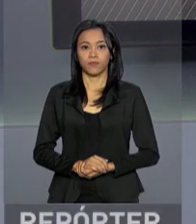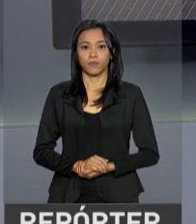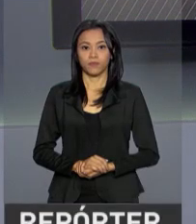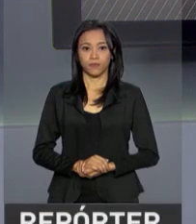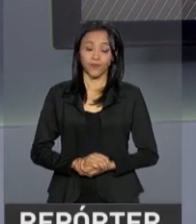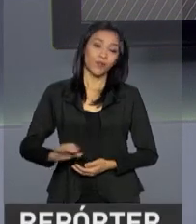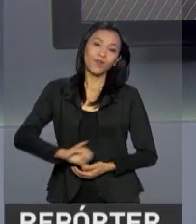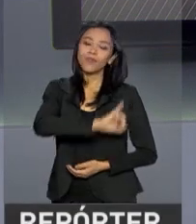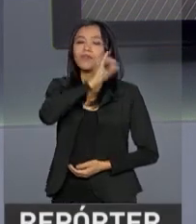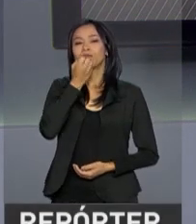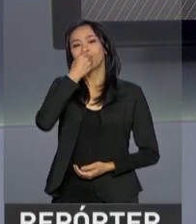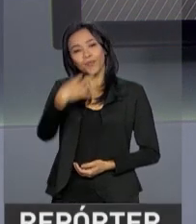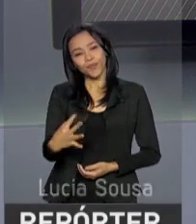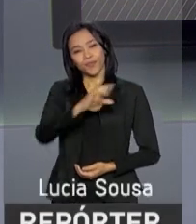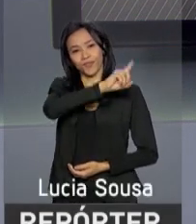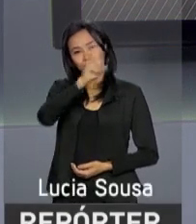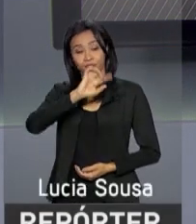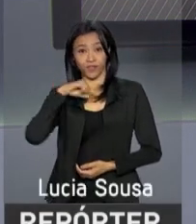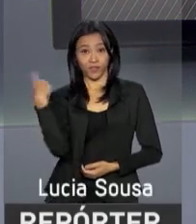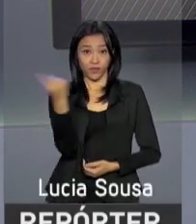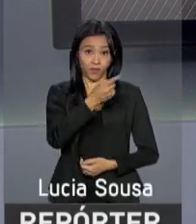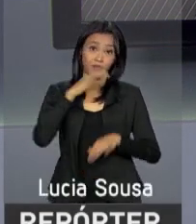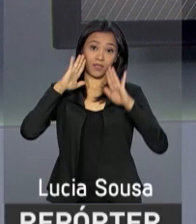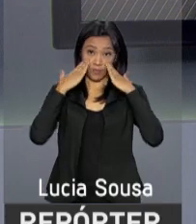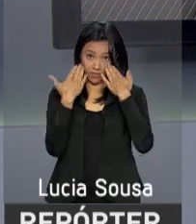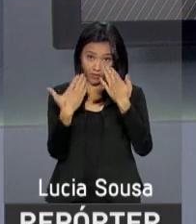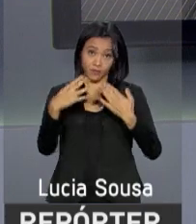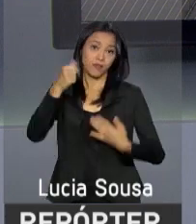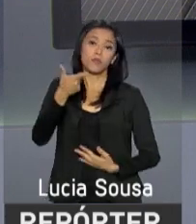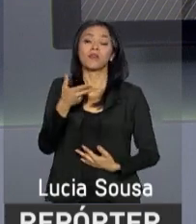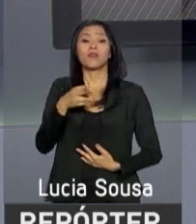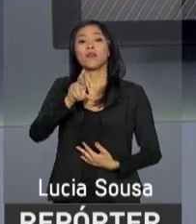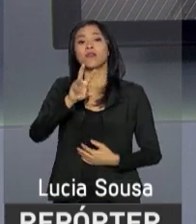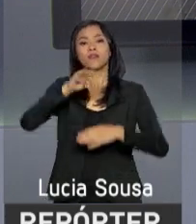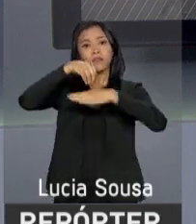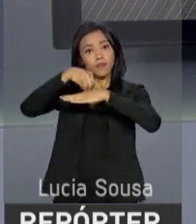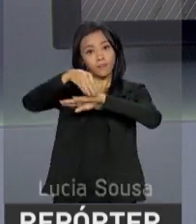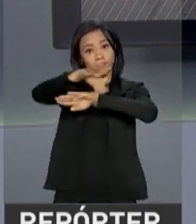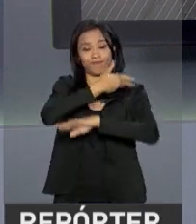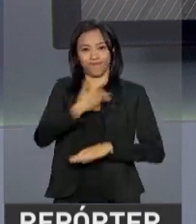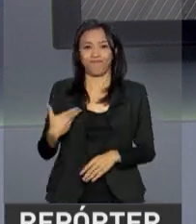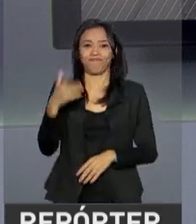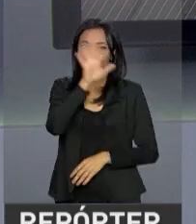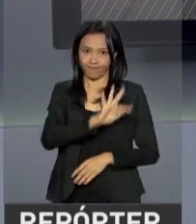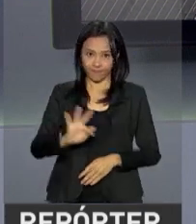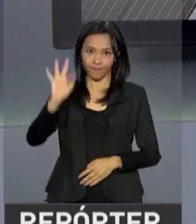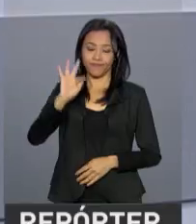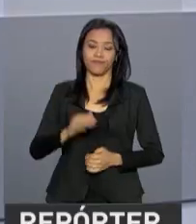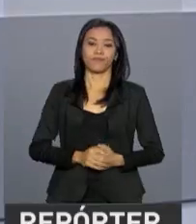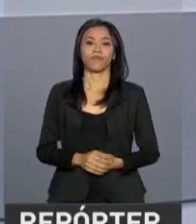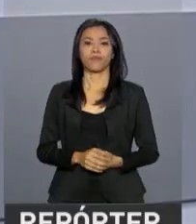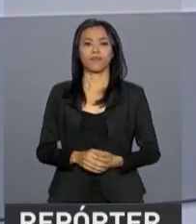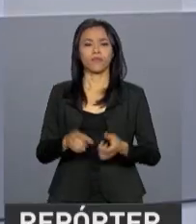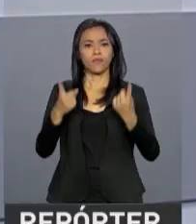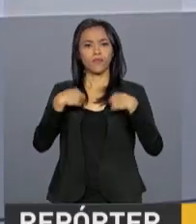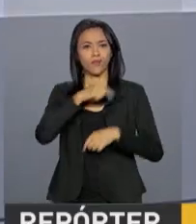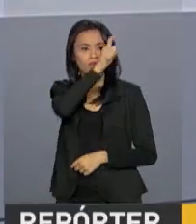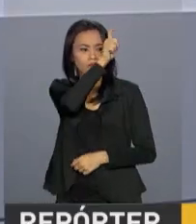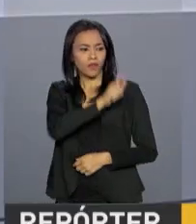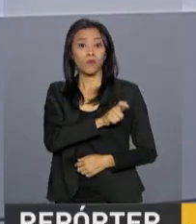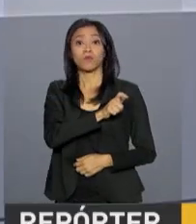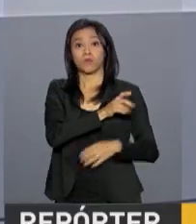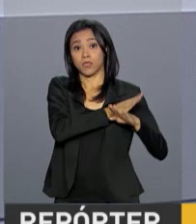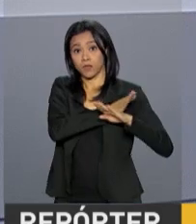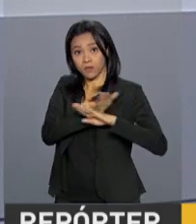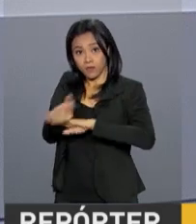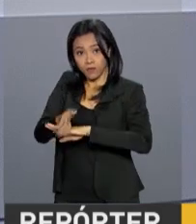olá bom dia estamos de volta com mais uma edição do repórter nbr as notícias do governo federal o interventor no